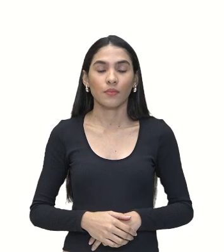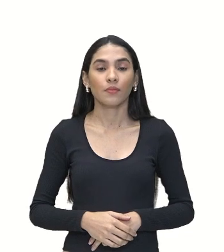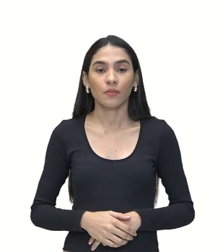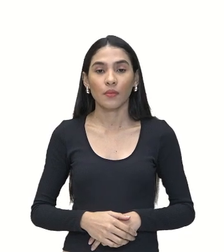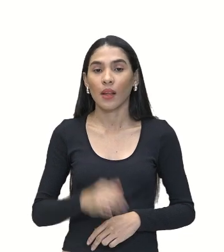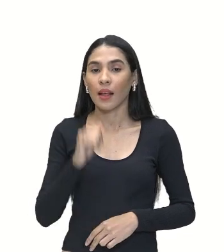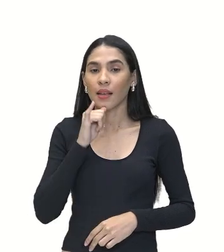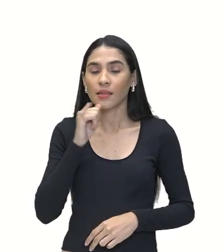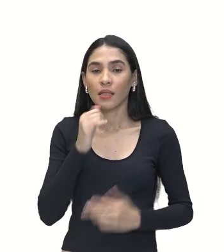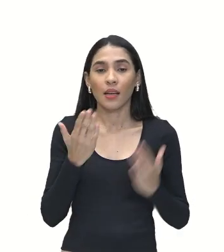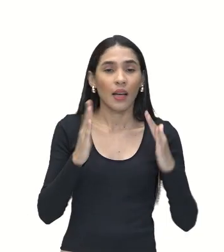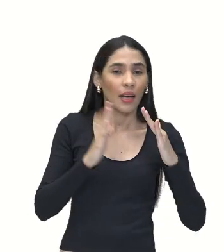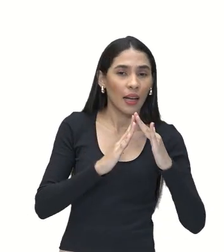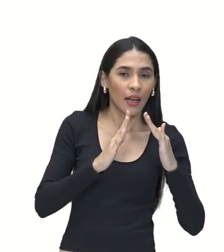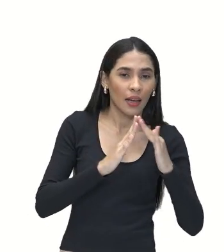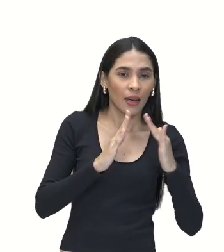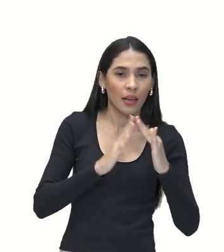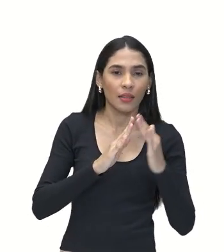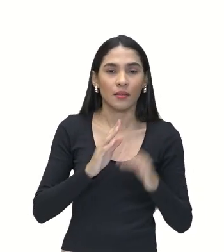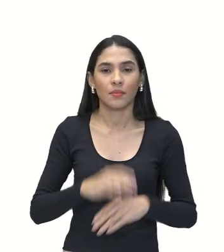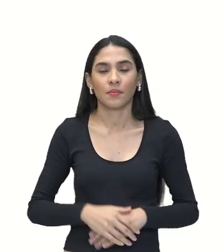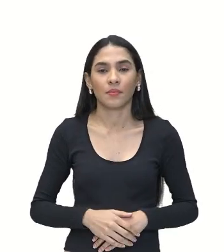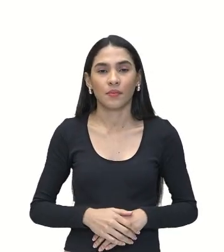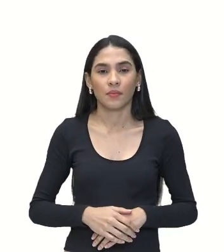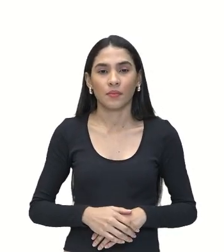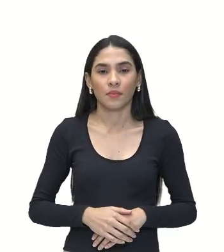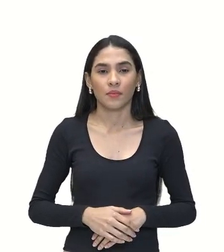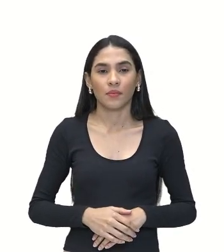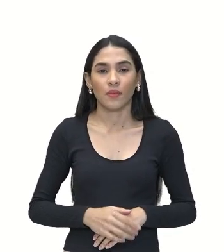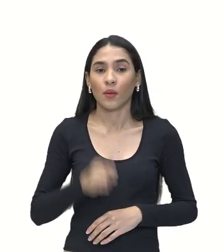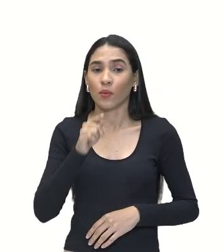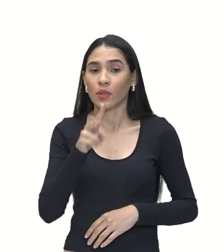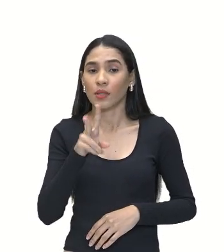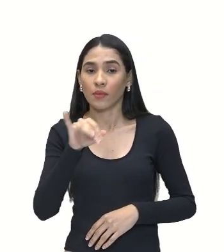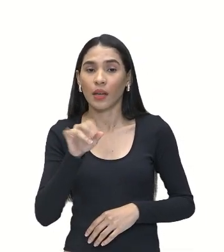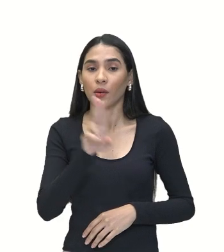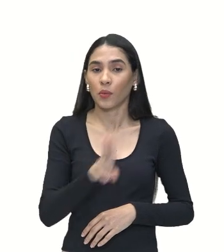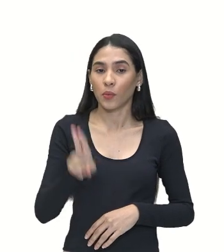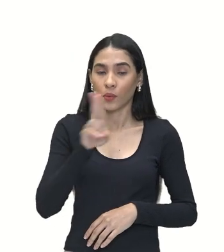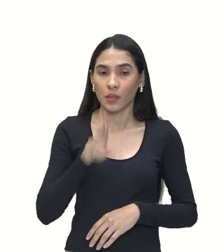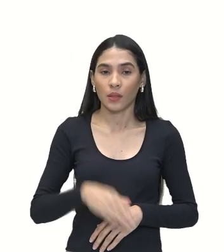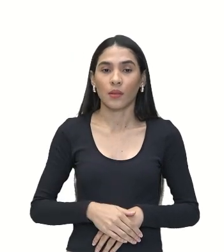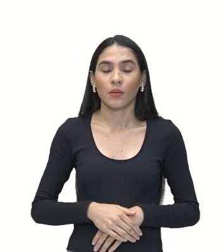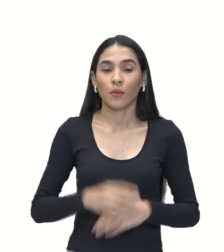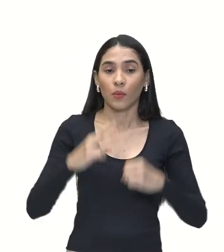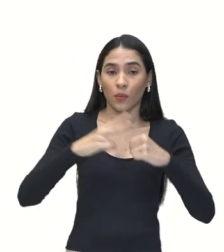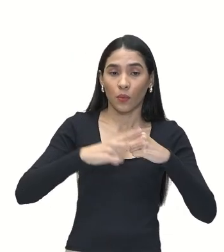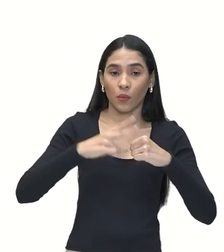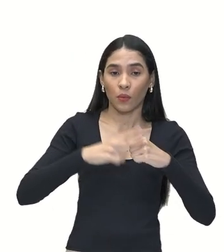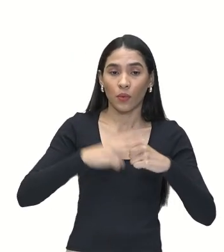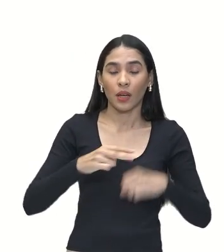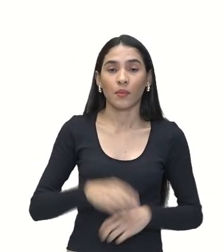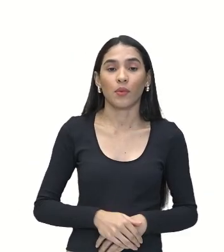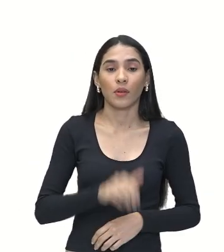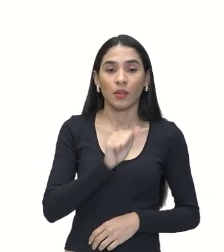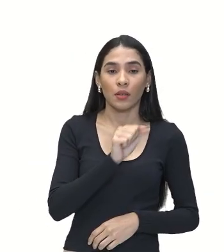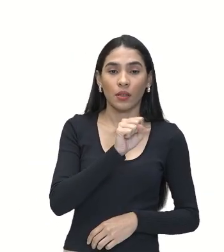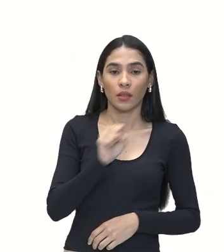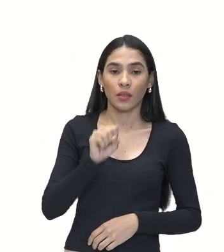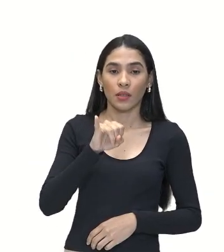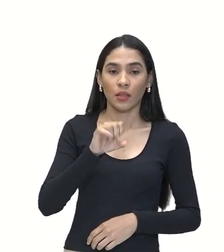de morar, residir, certo? Você vai usar o verbo assistir com